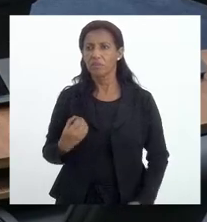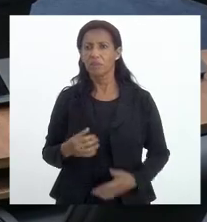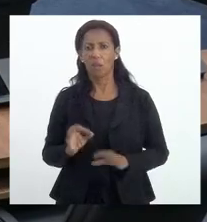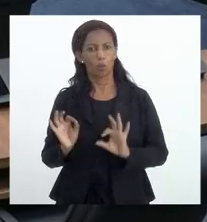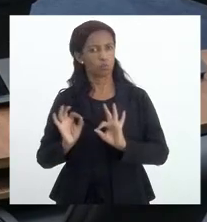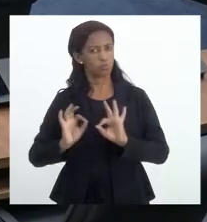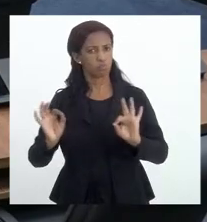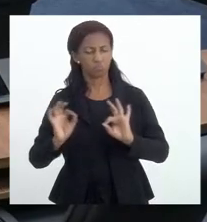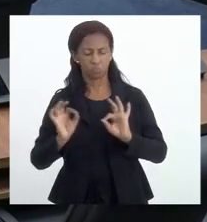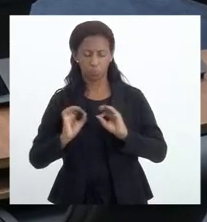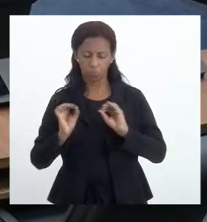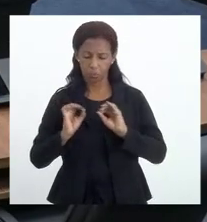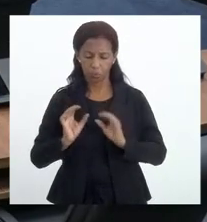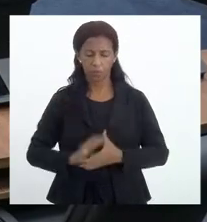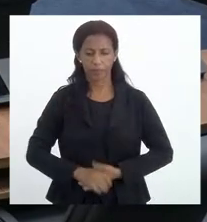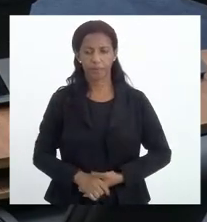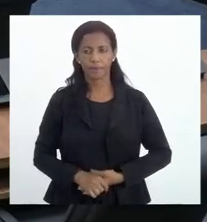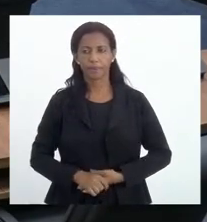Não.